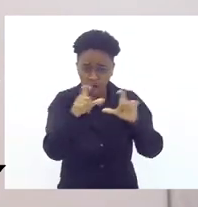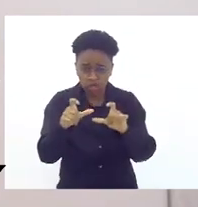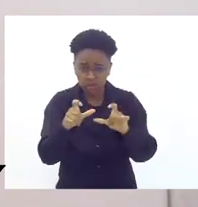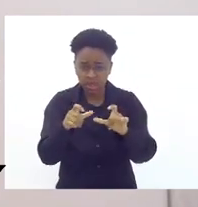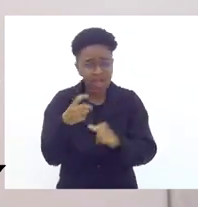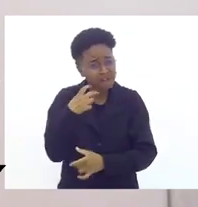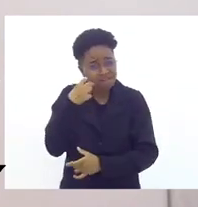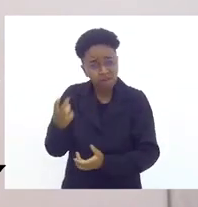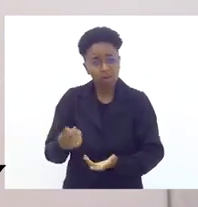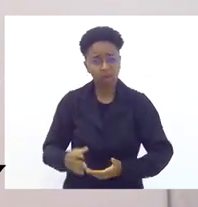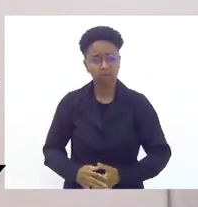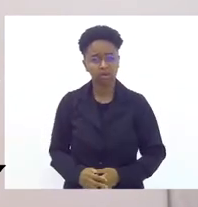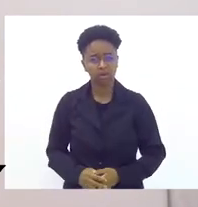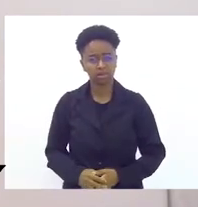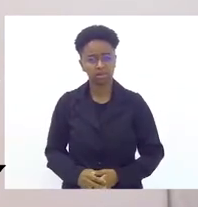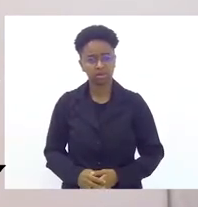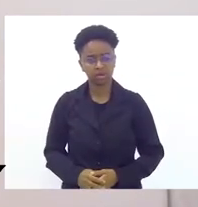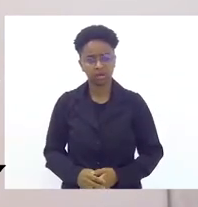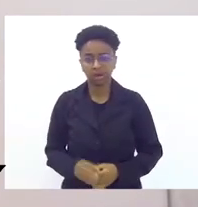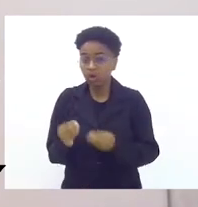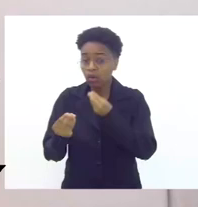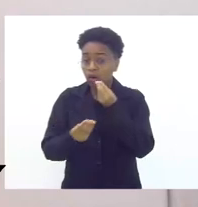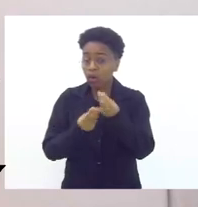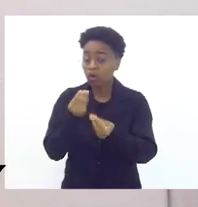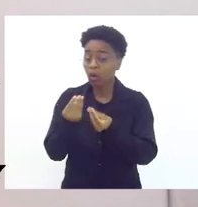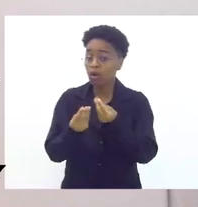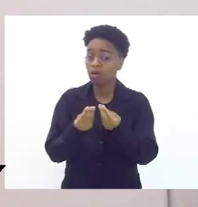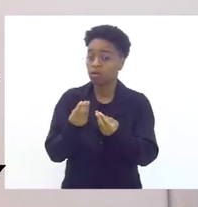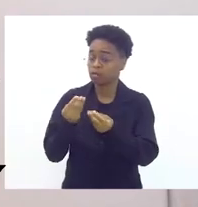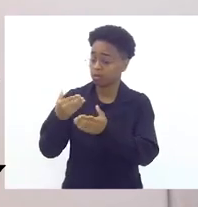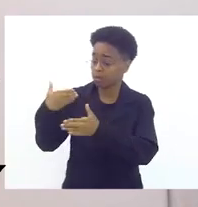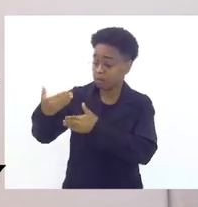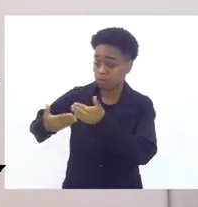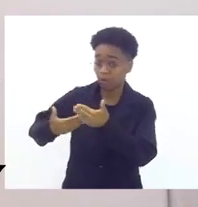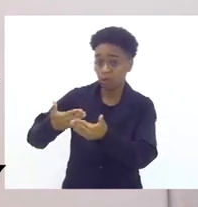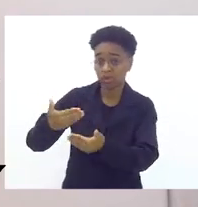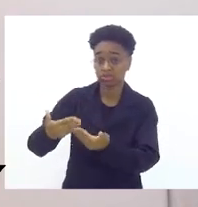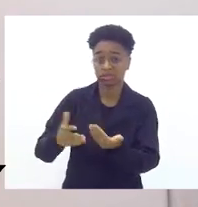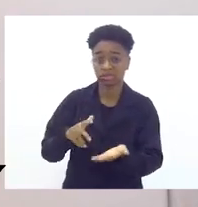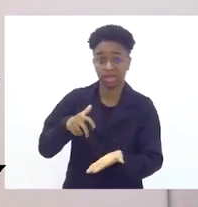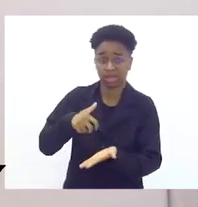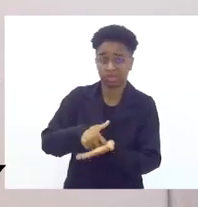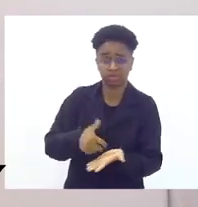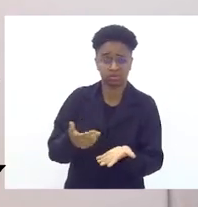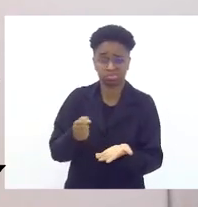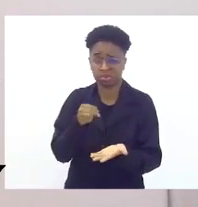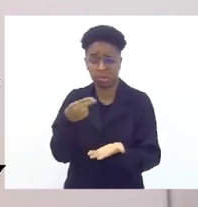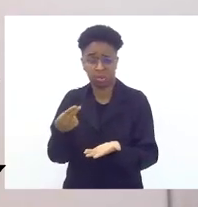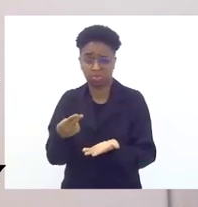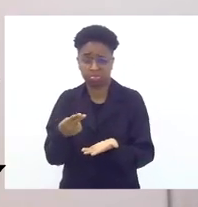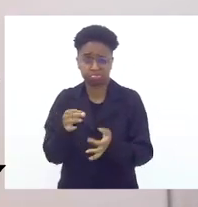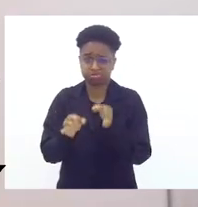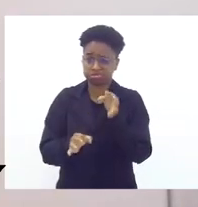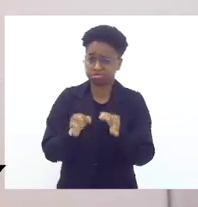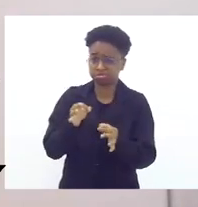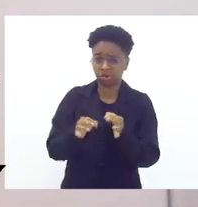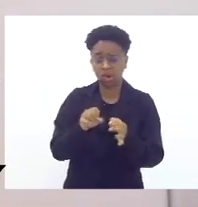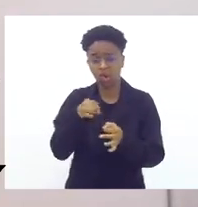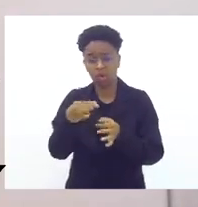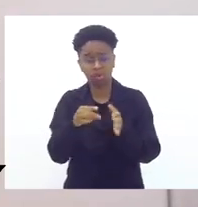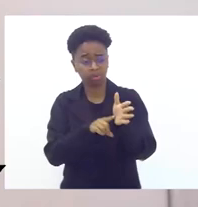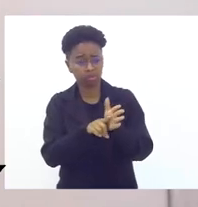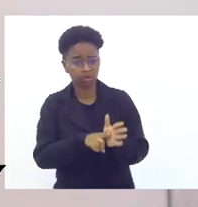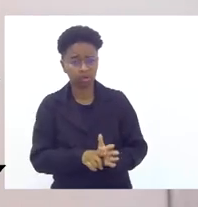Como pode que o processo penal qualquer processo investigatório